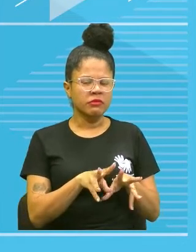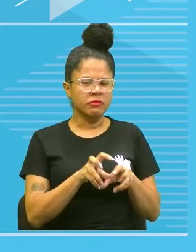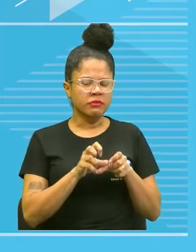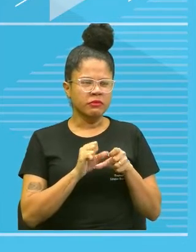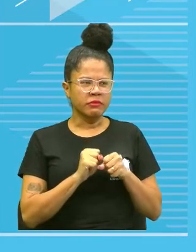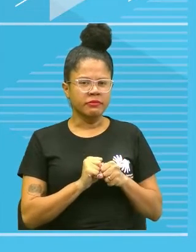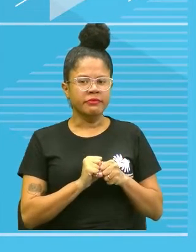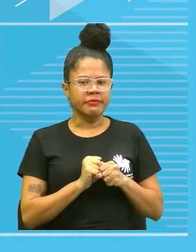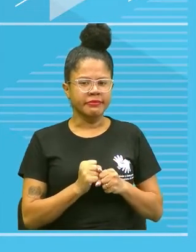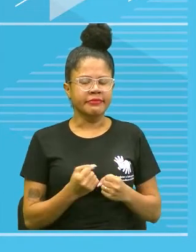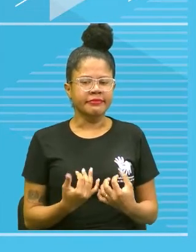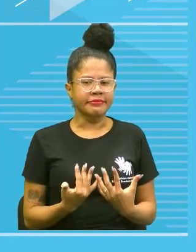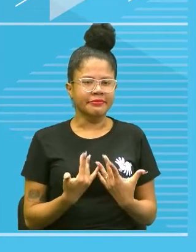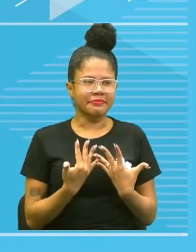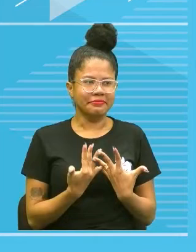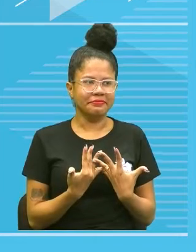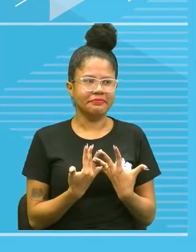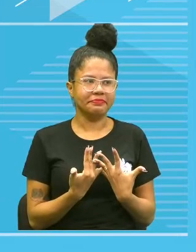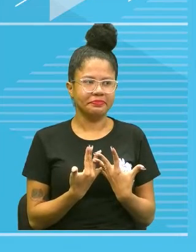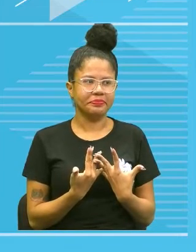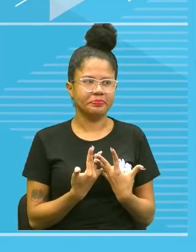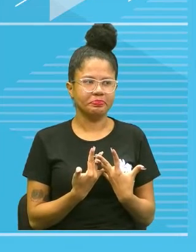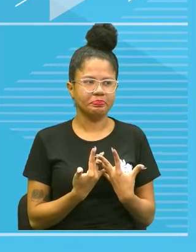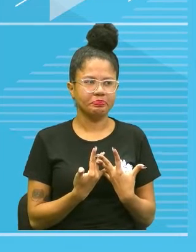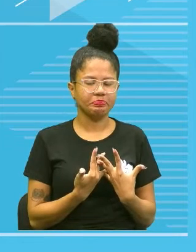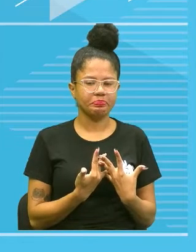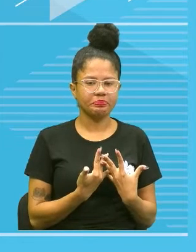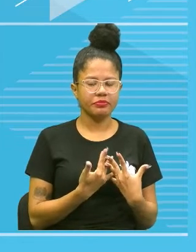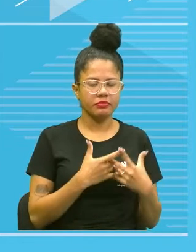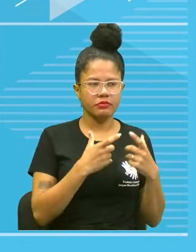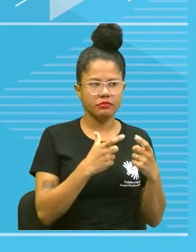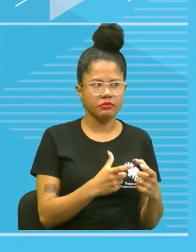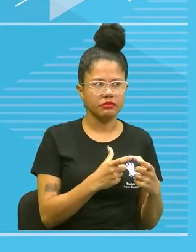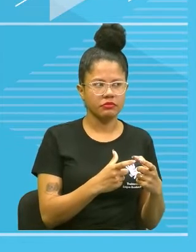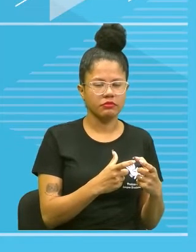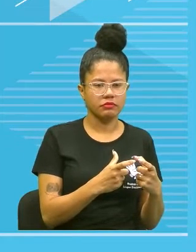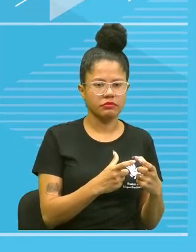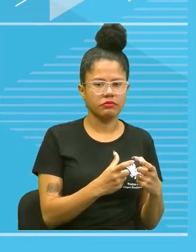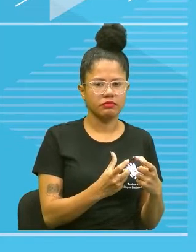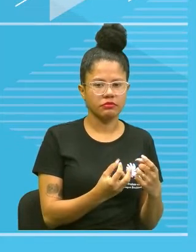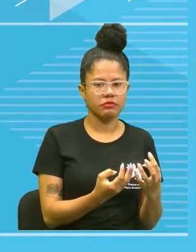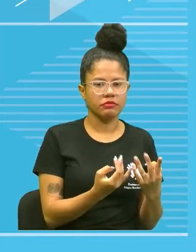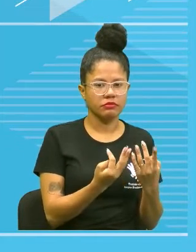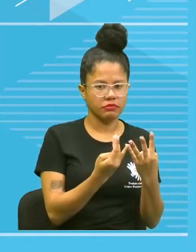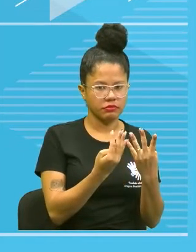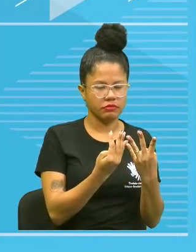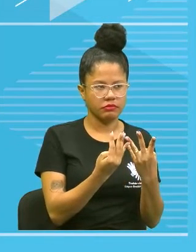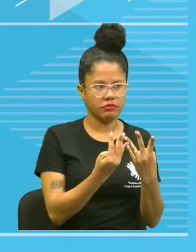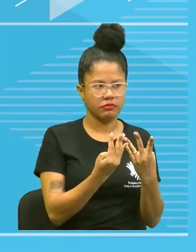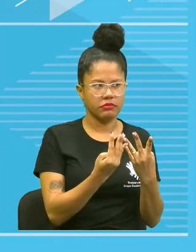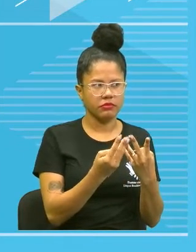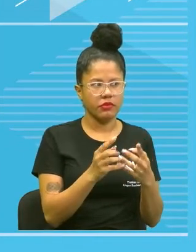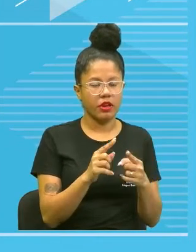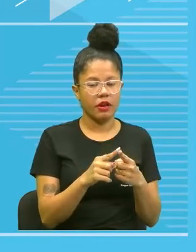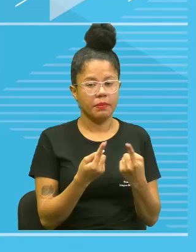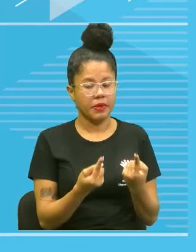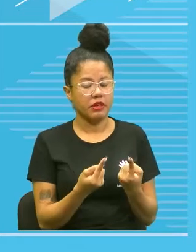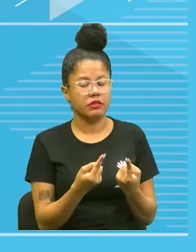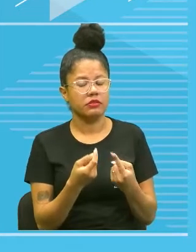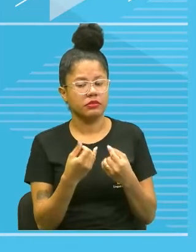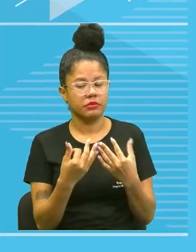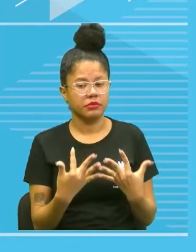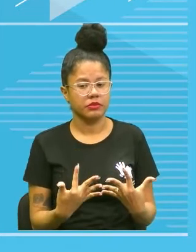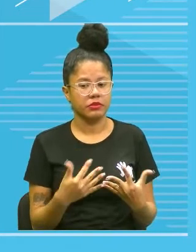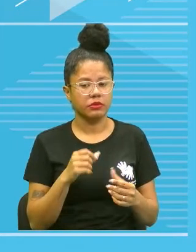de calor Q1 da fonte quente, a temperatura T1 que ela tem. Mas tu acabou de falar, Matheus, que ele